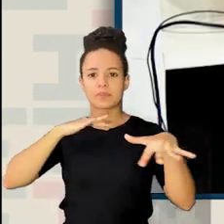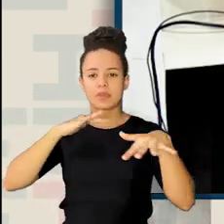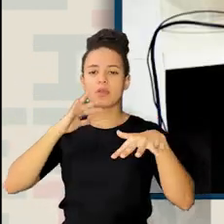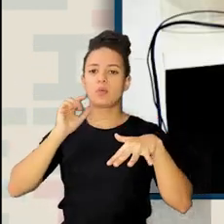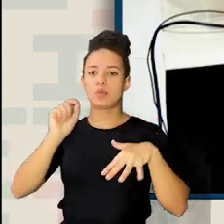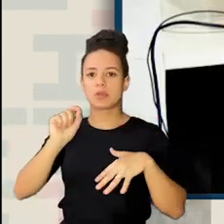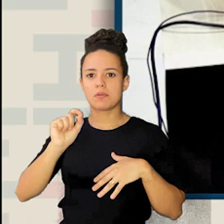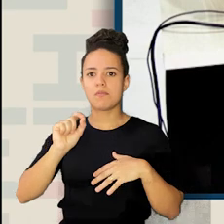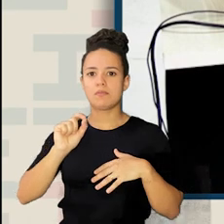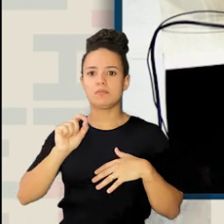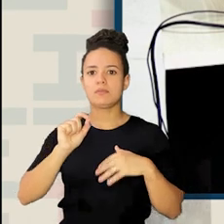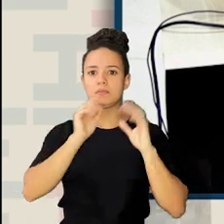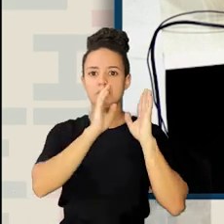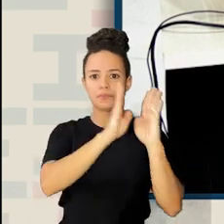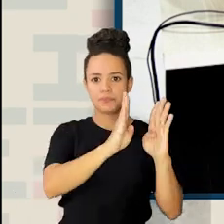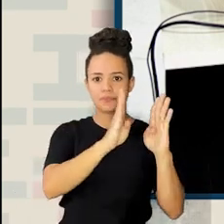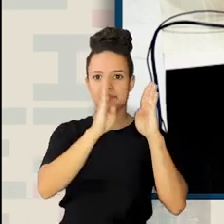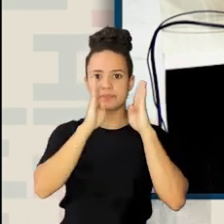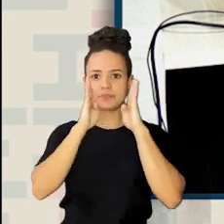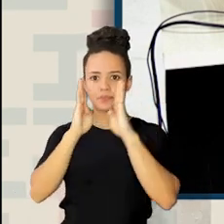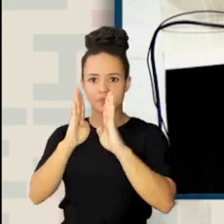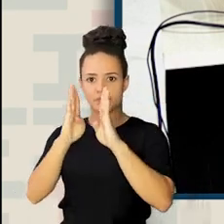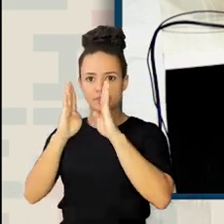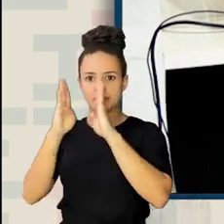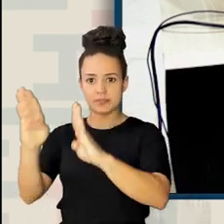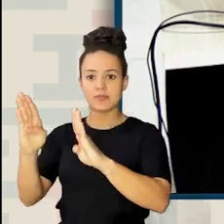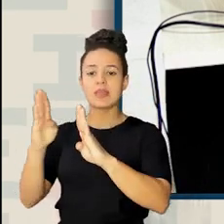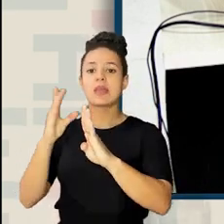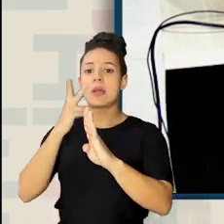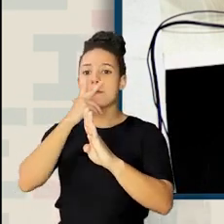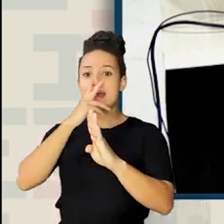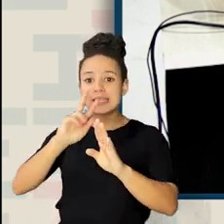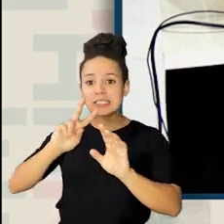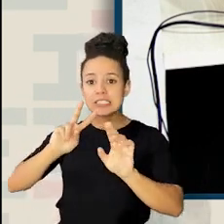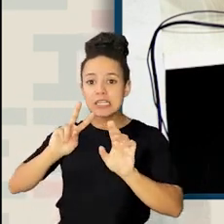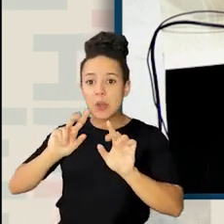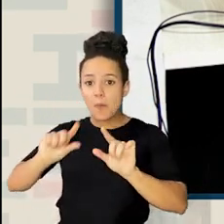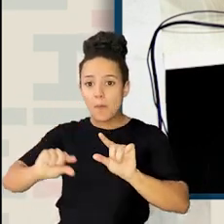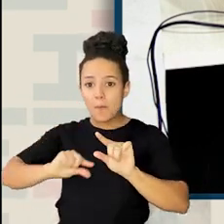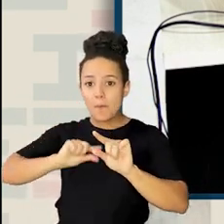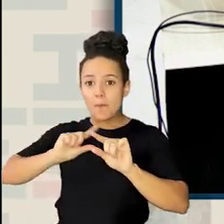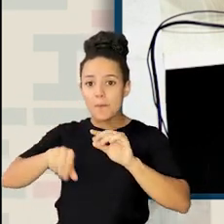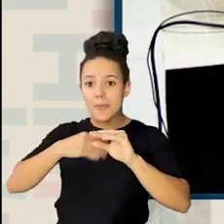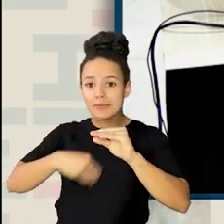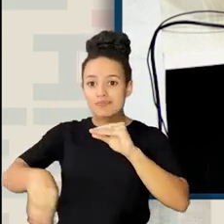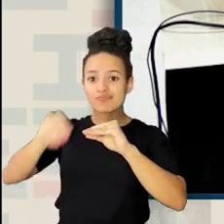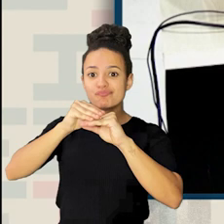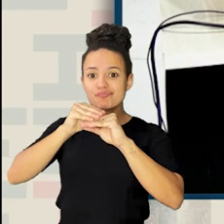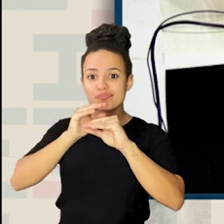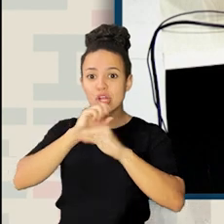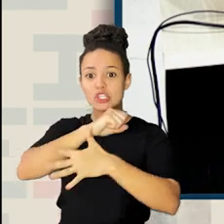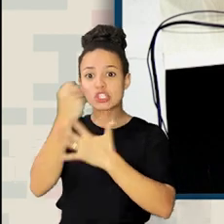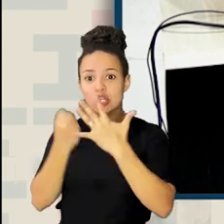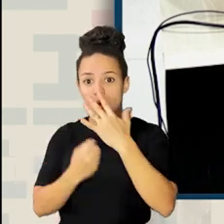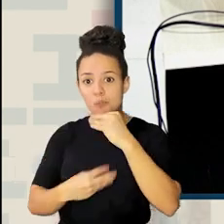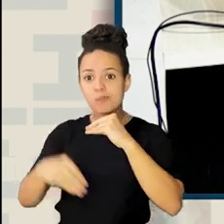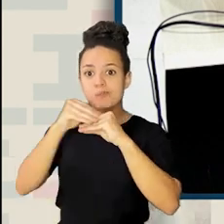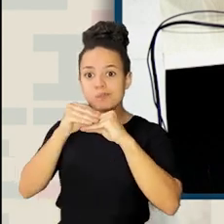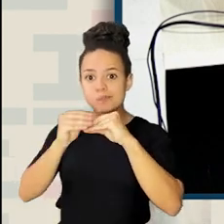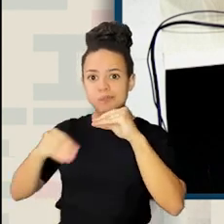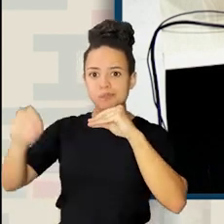a cada trecho, vai aumentando a quantidade de notas, certo? Eu vou mostrar um pouco para vocês, vamos ver